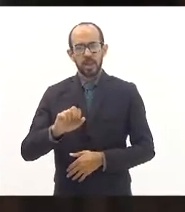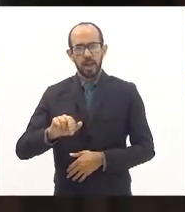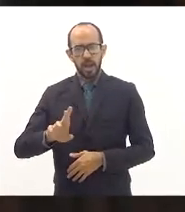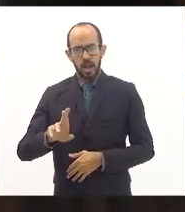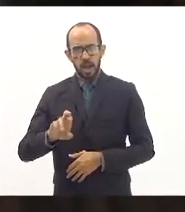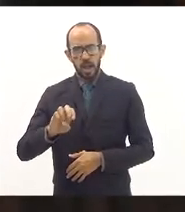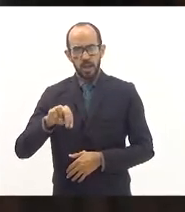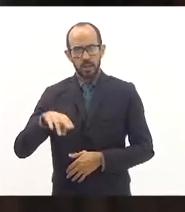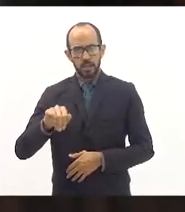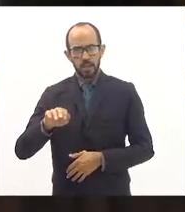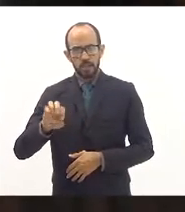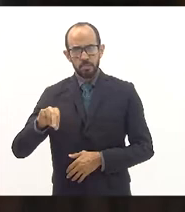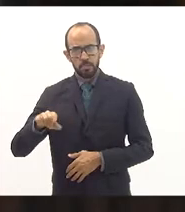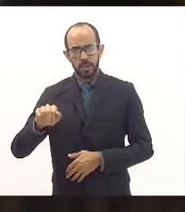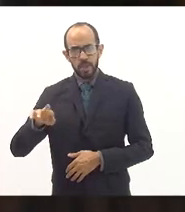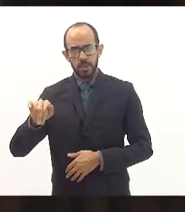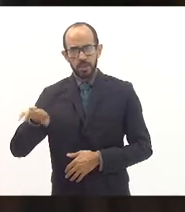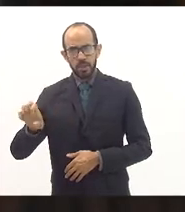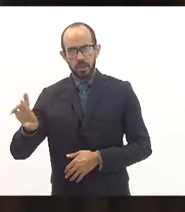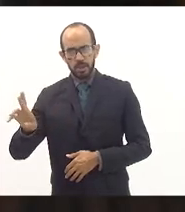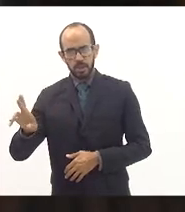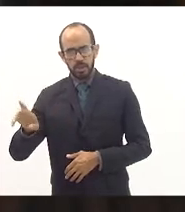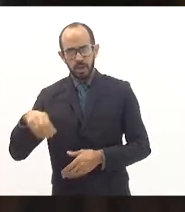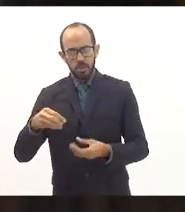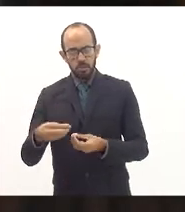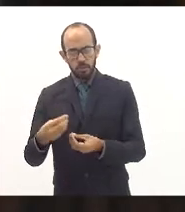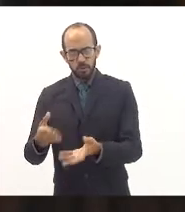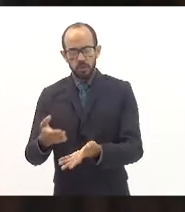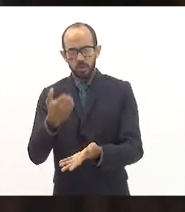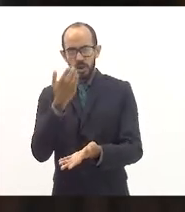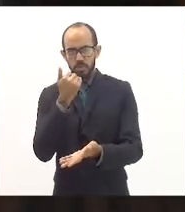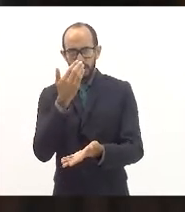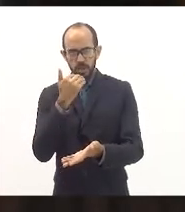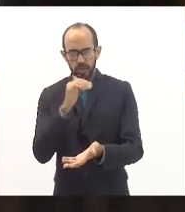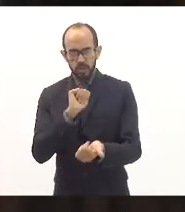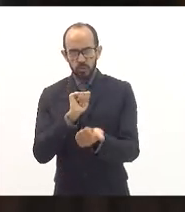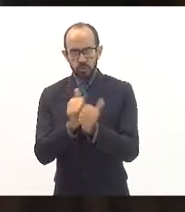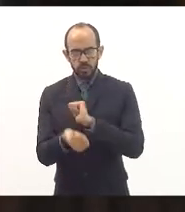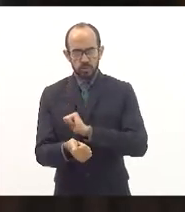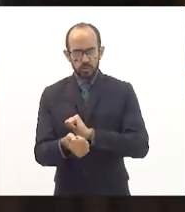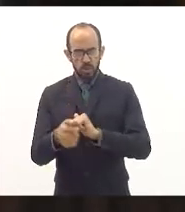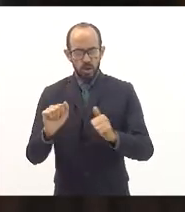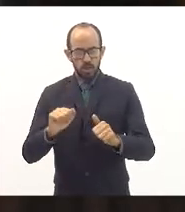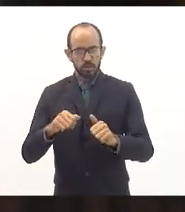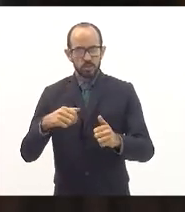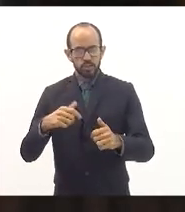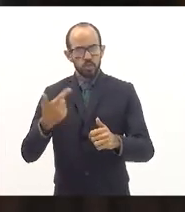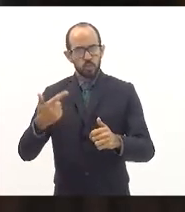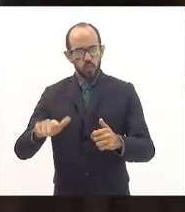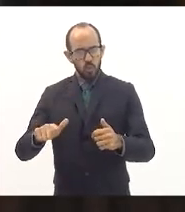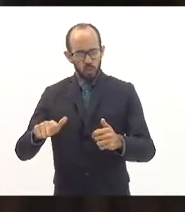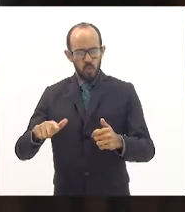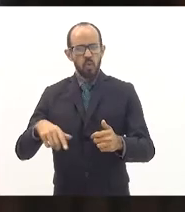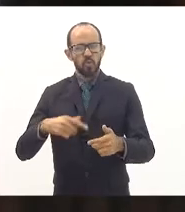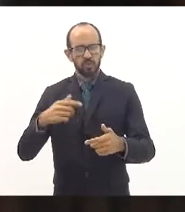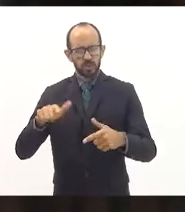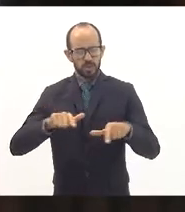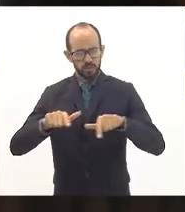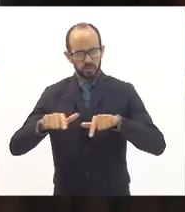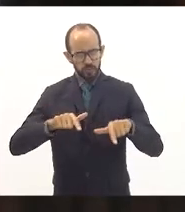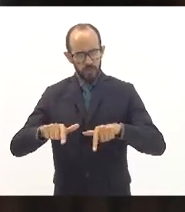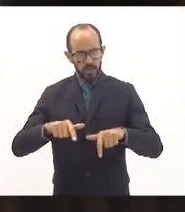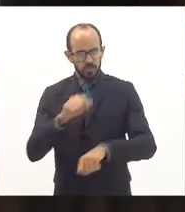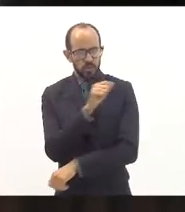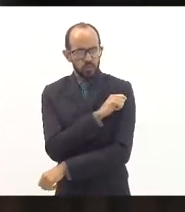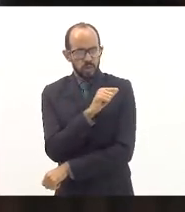durante todo o dia, proporcionando alimentação e atividade recreativa aos estudantes. Brizola também desenvolveu políticas